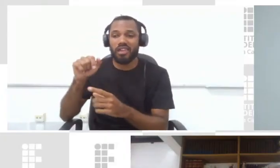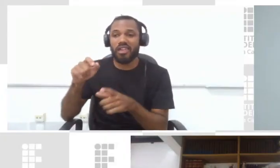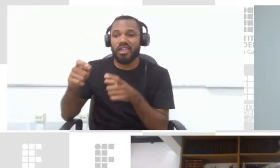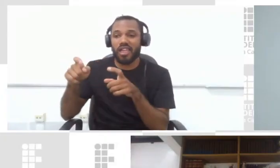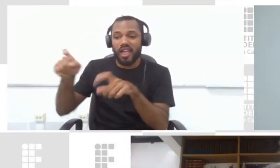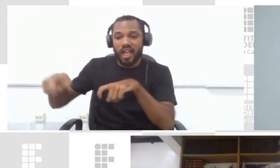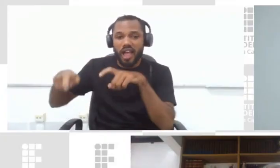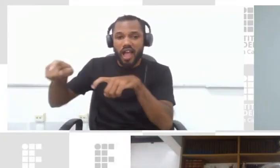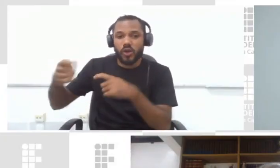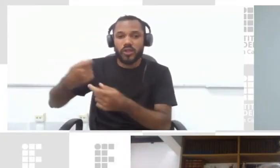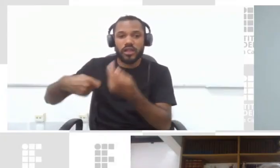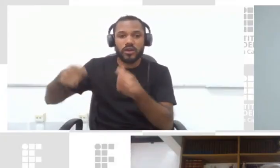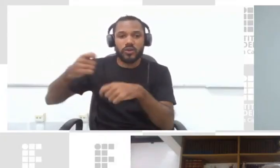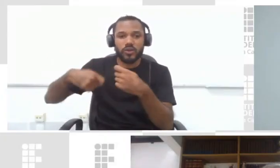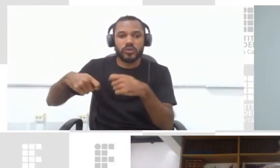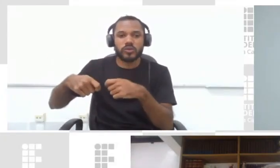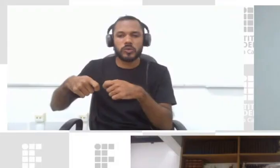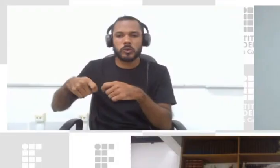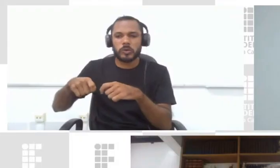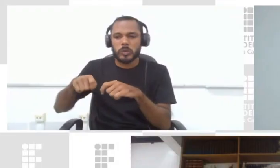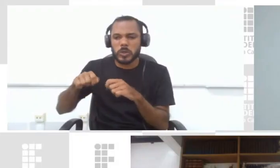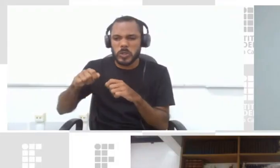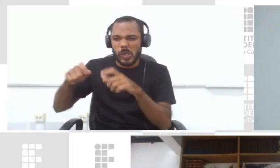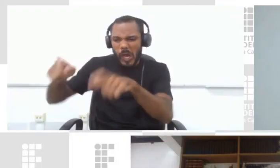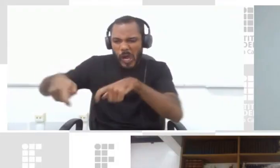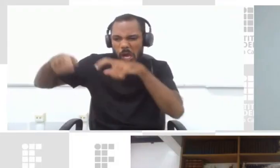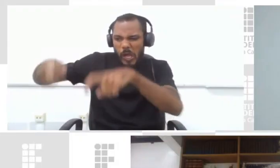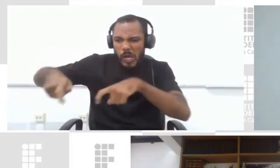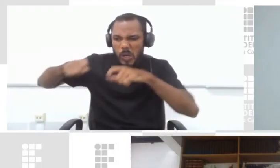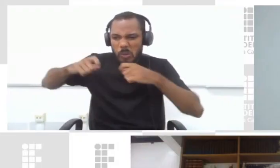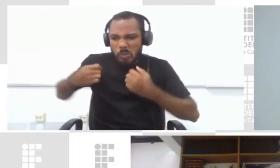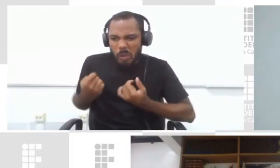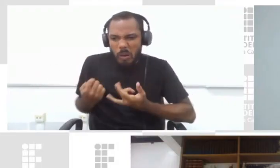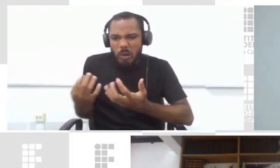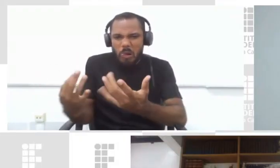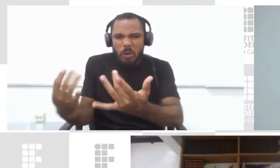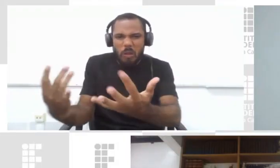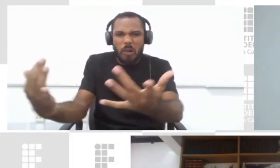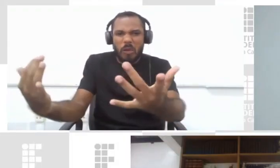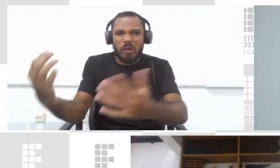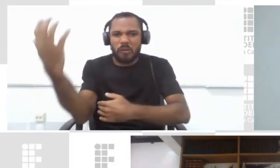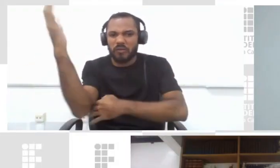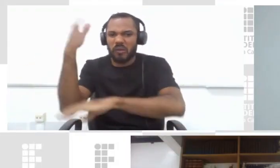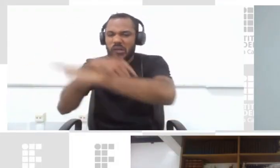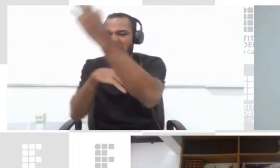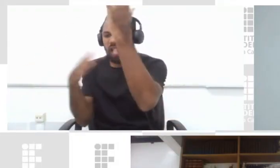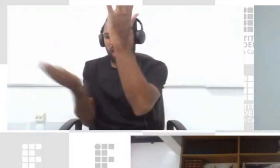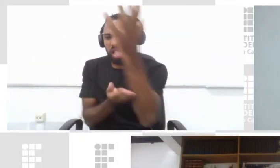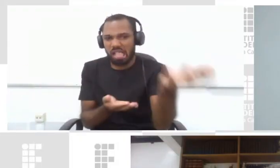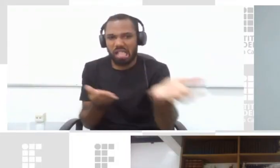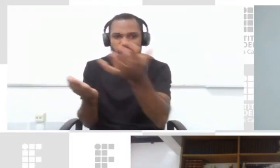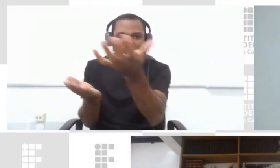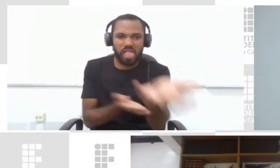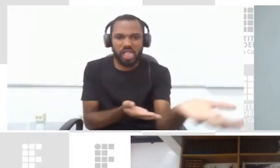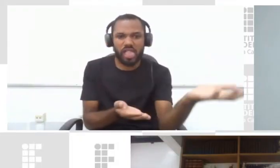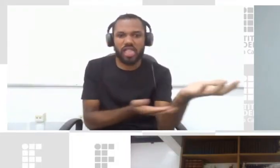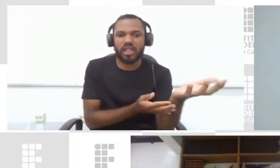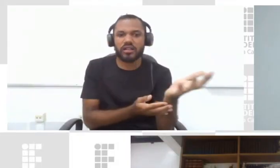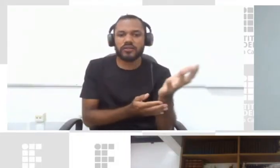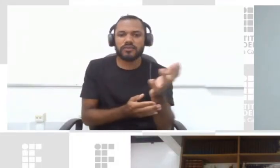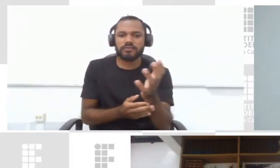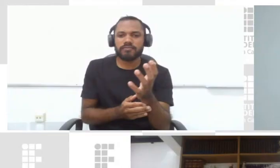basicamente negativo é um modelo destrutor de florestas, é um modelo de agricultura irrigada de